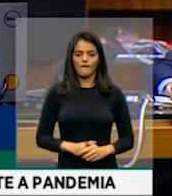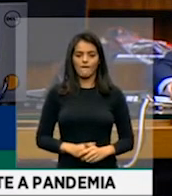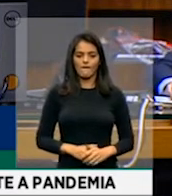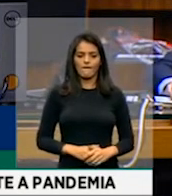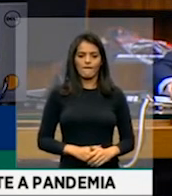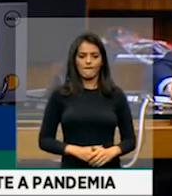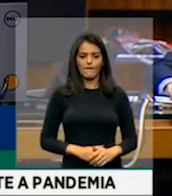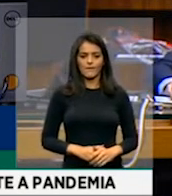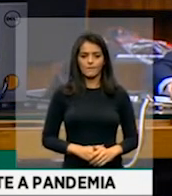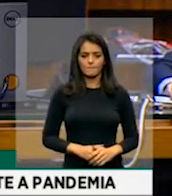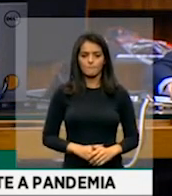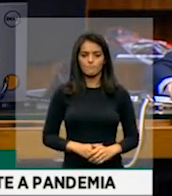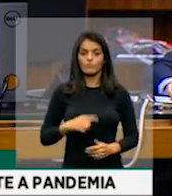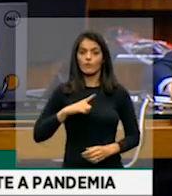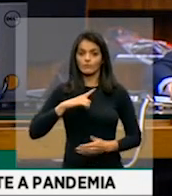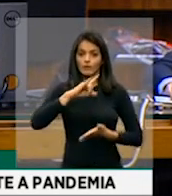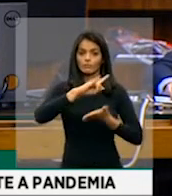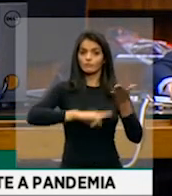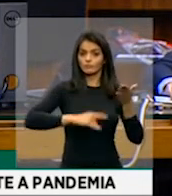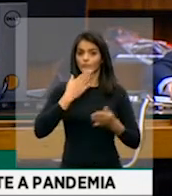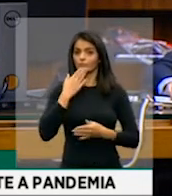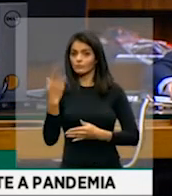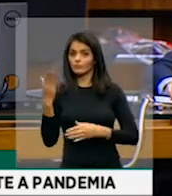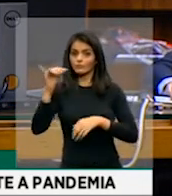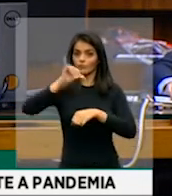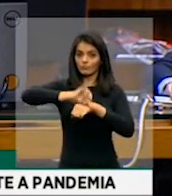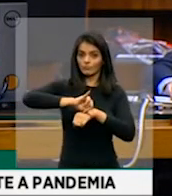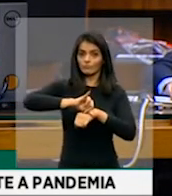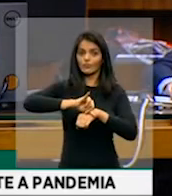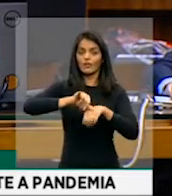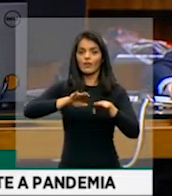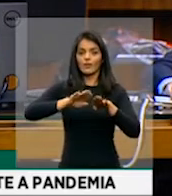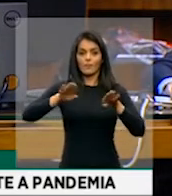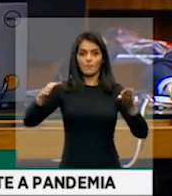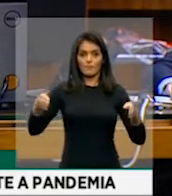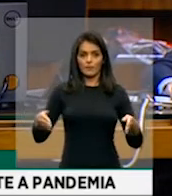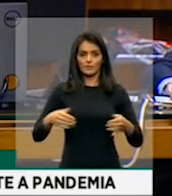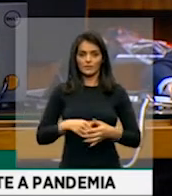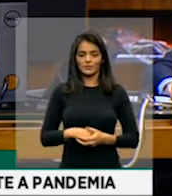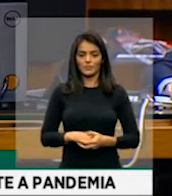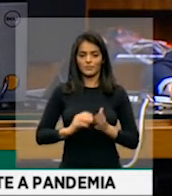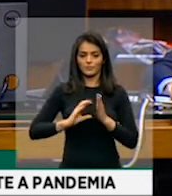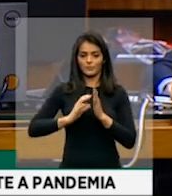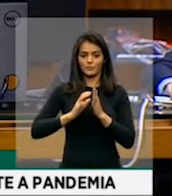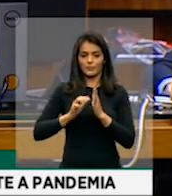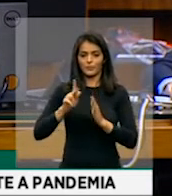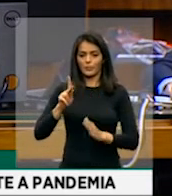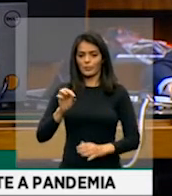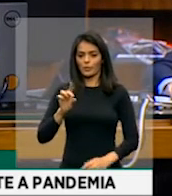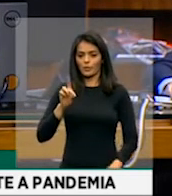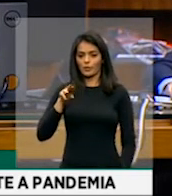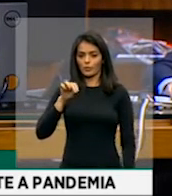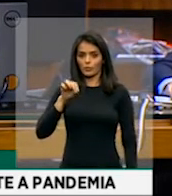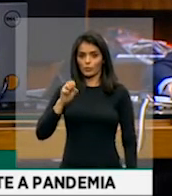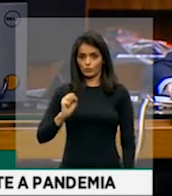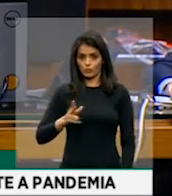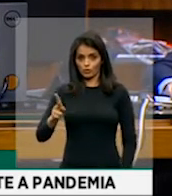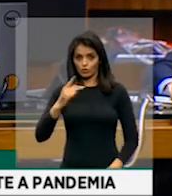5,5 por cento do dinheiro que o governo vai colocar deve ser investido na educação infantil quinze por cento